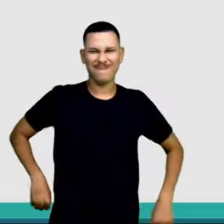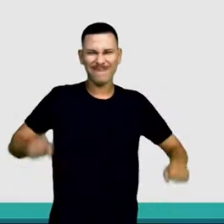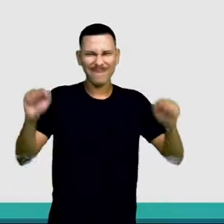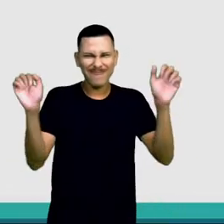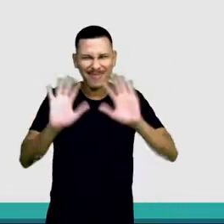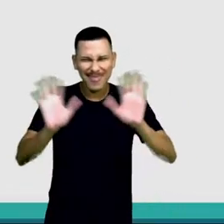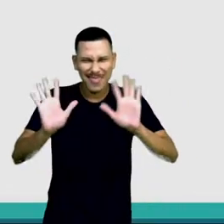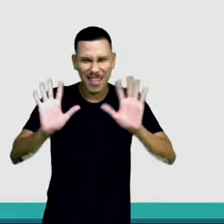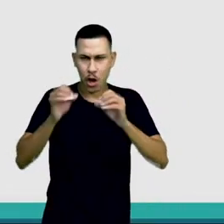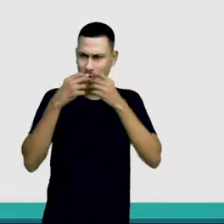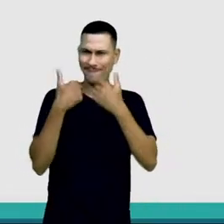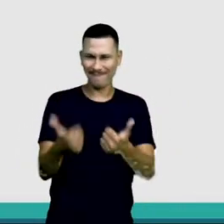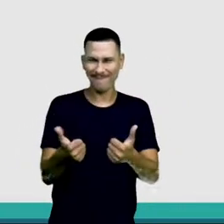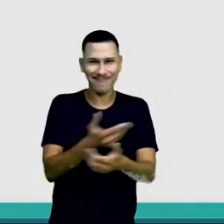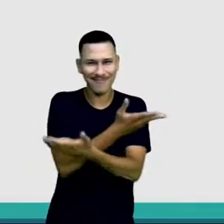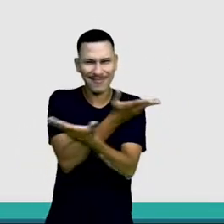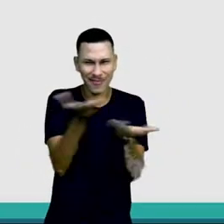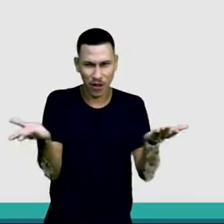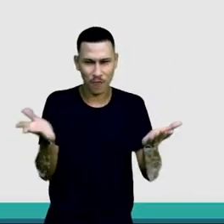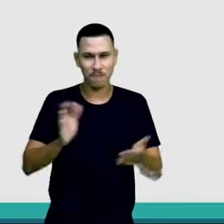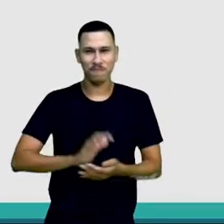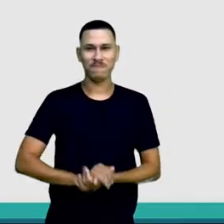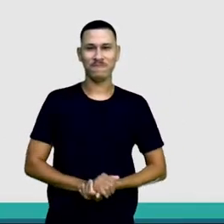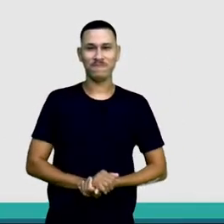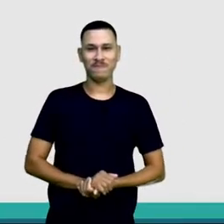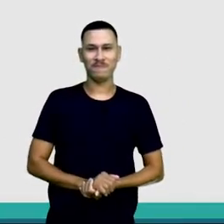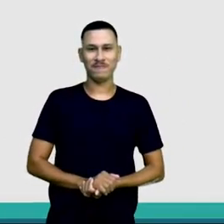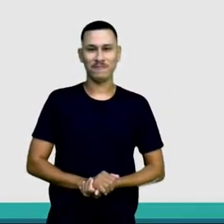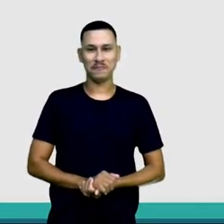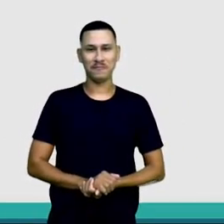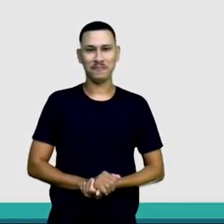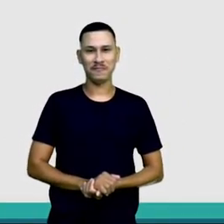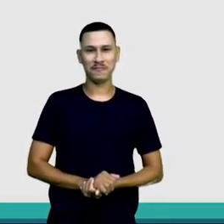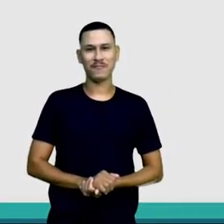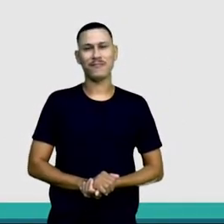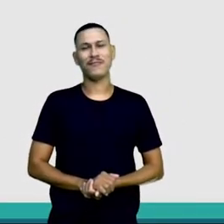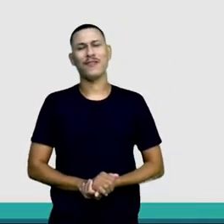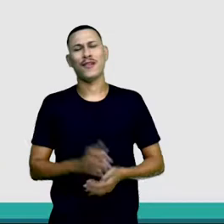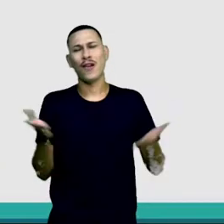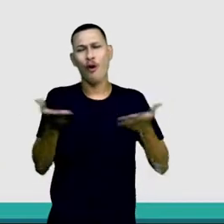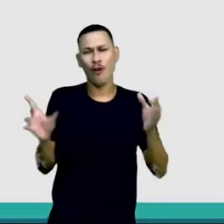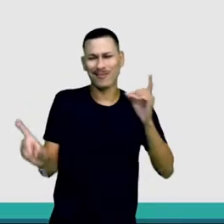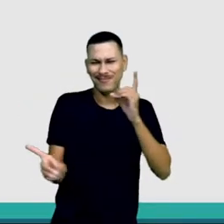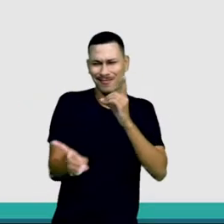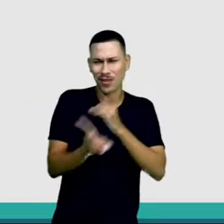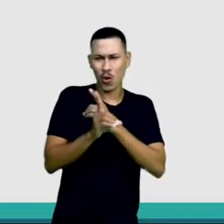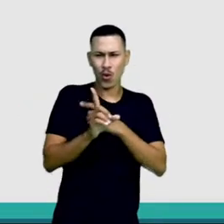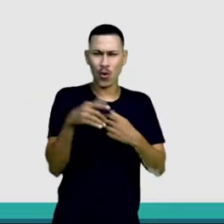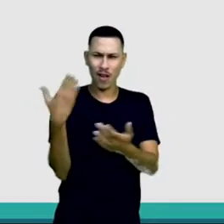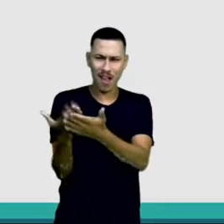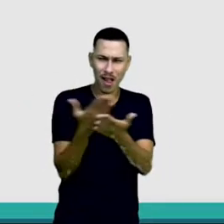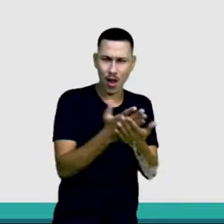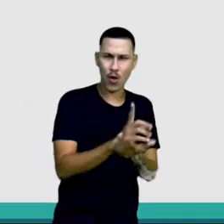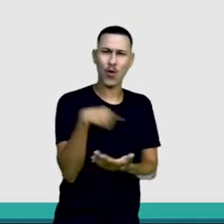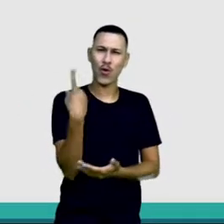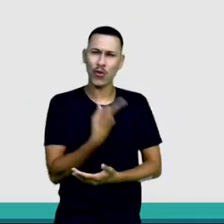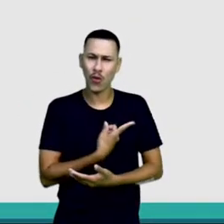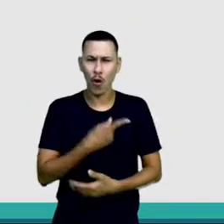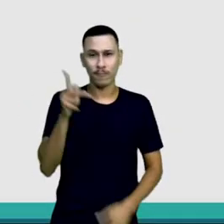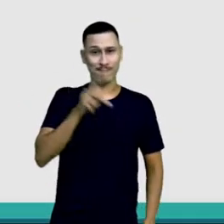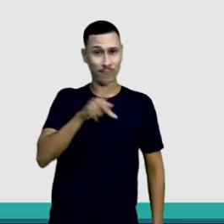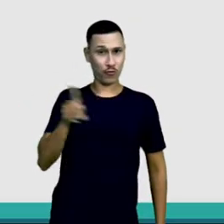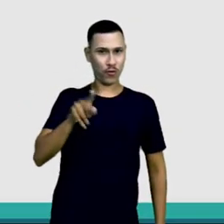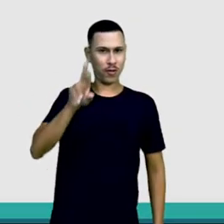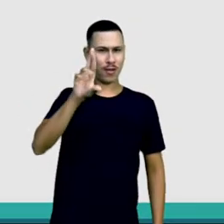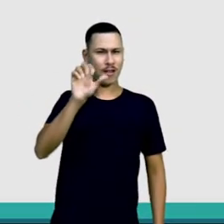Olá pessoal, tudo bem? Como vocês estão? Pois é, mais um encontro nosso. Sou o professor Rafael. Vim